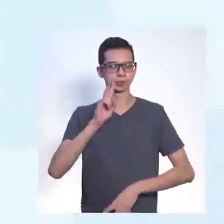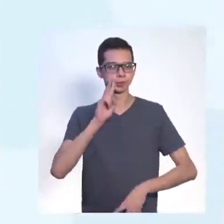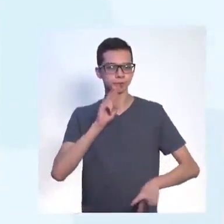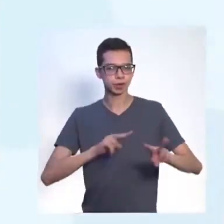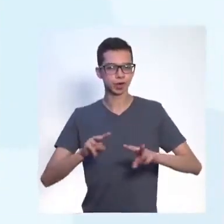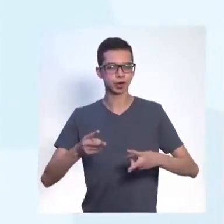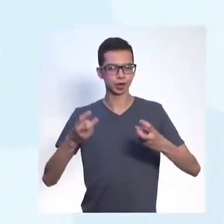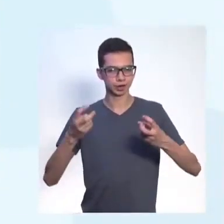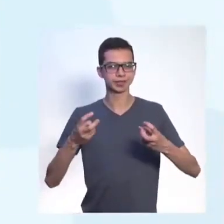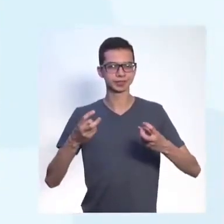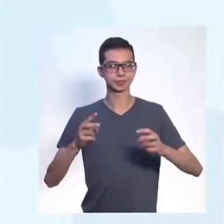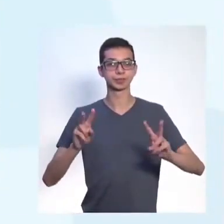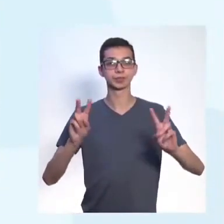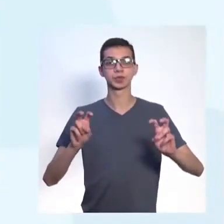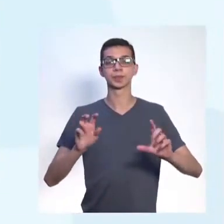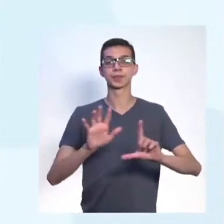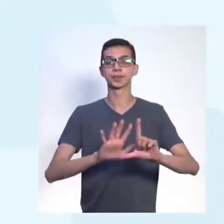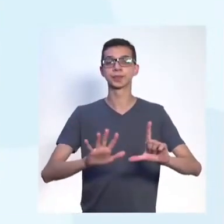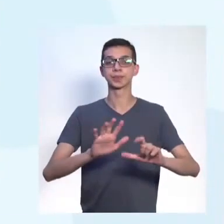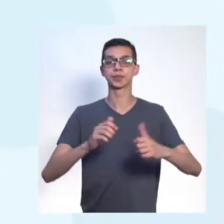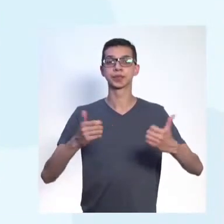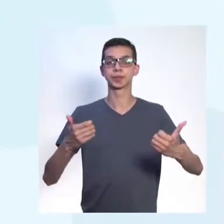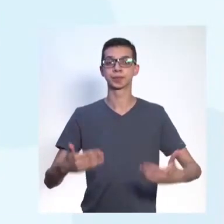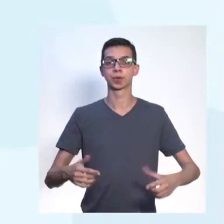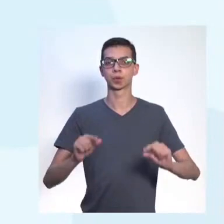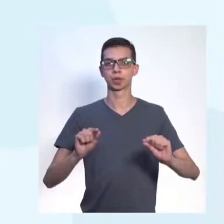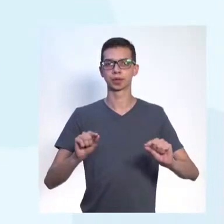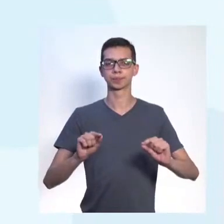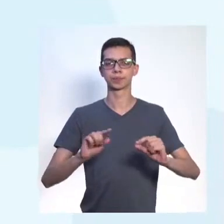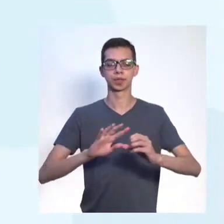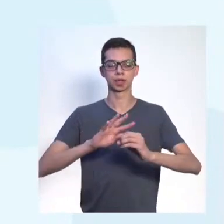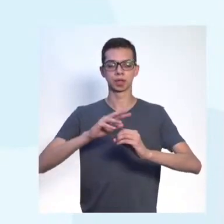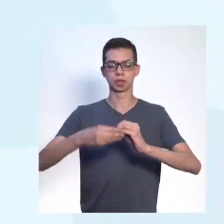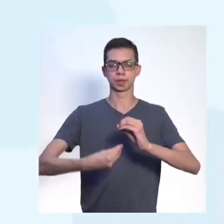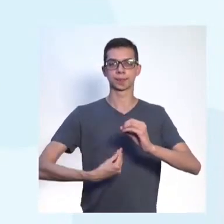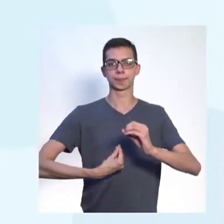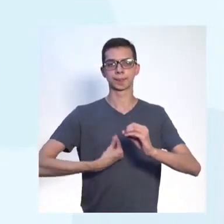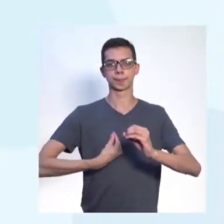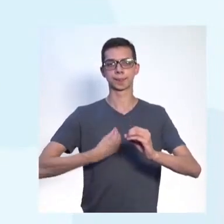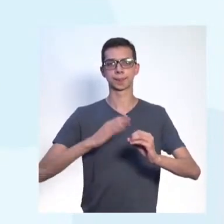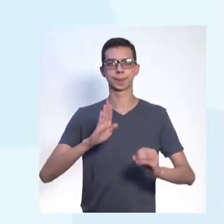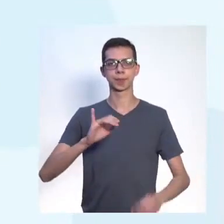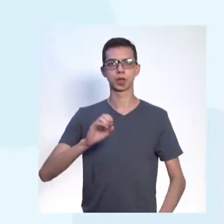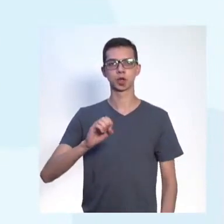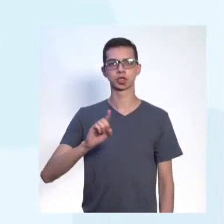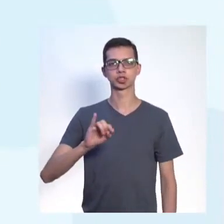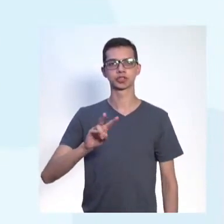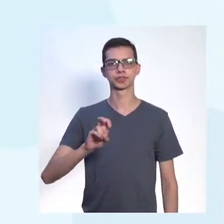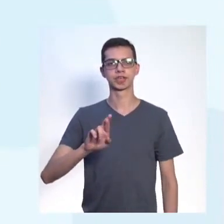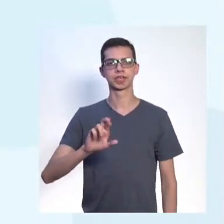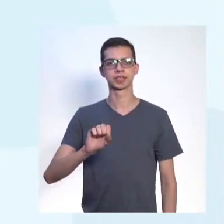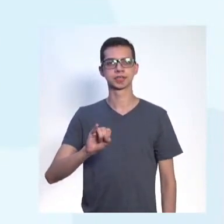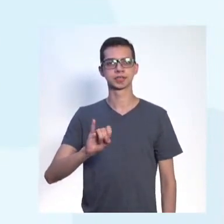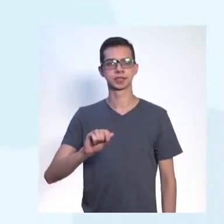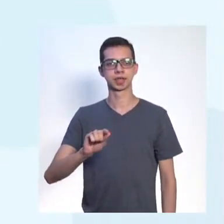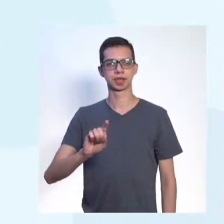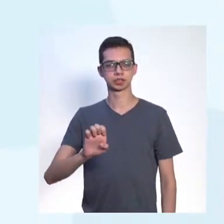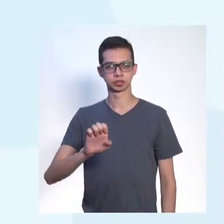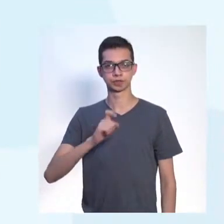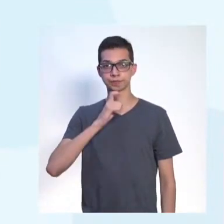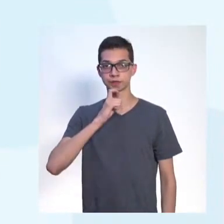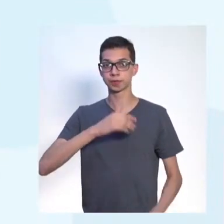tela. Nós vamos falar aí sobre nível de biodiversidade. Então, quanto mais verde, né, maior aí, né,